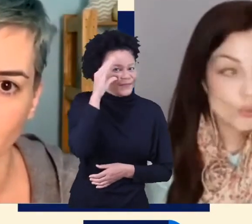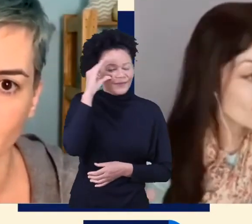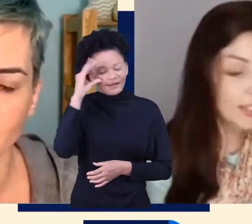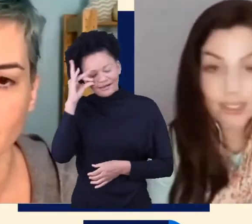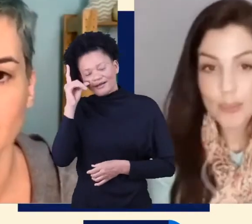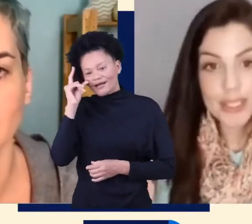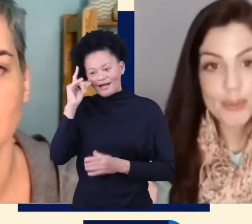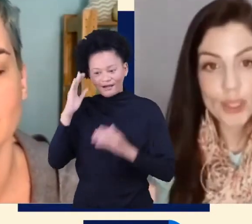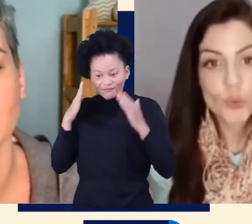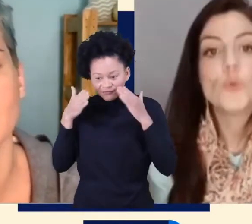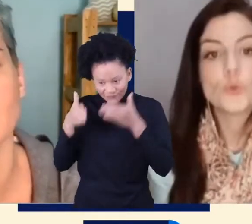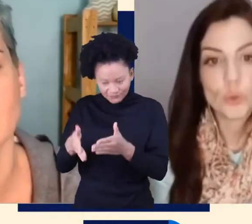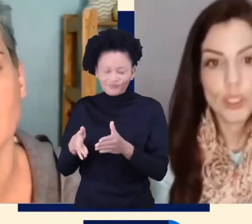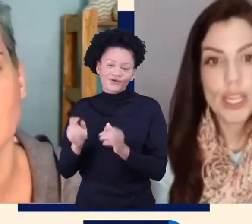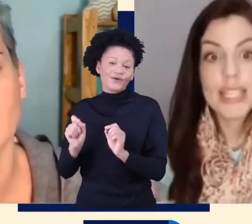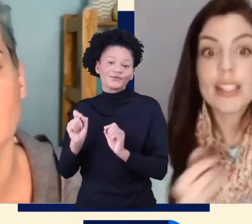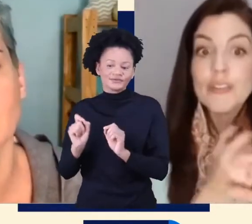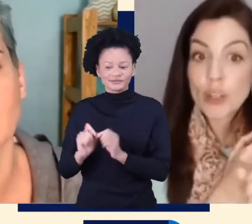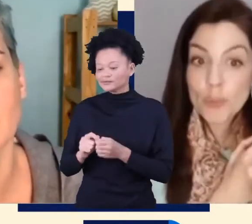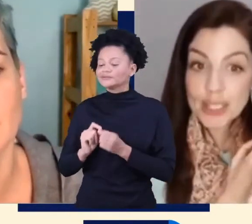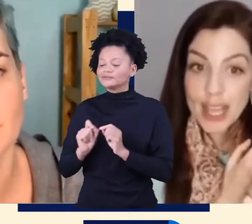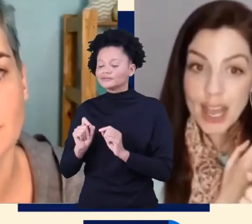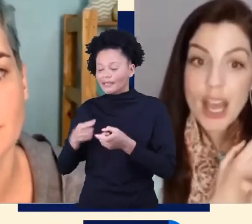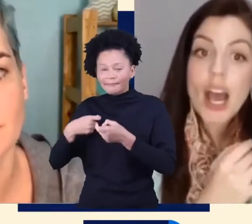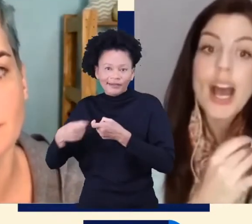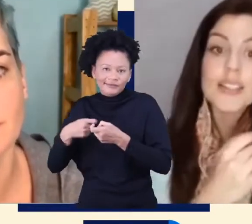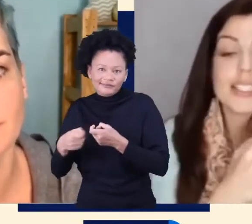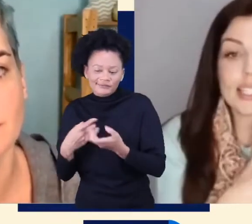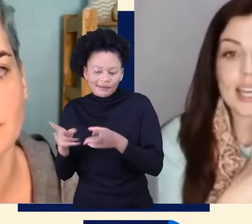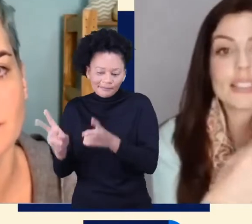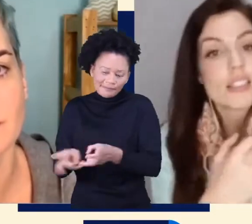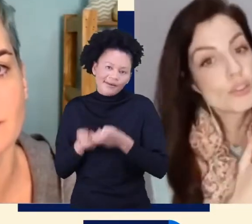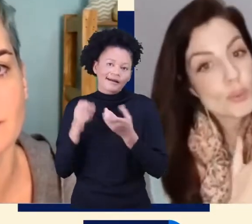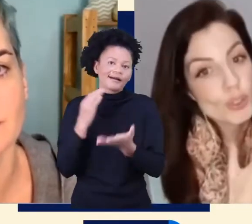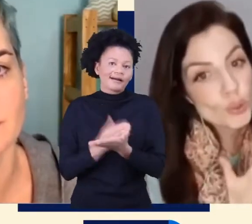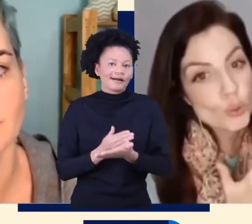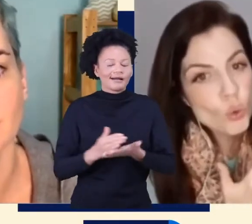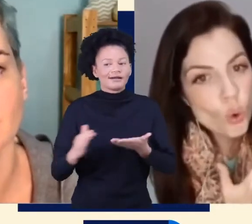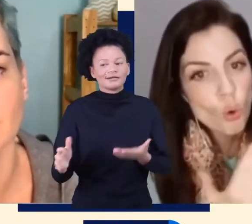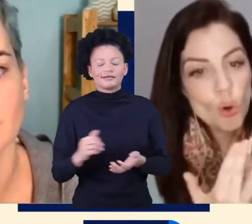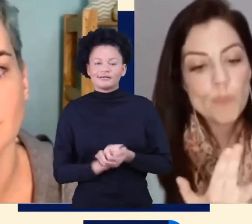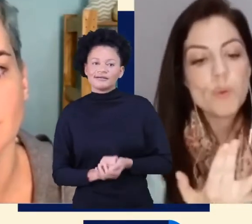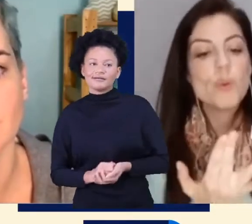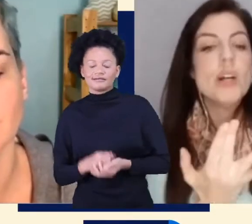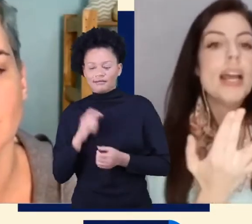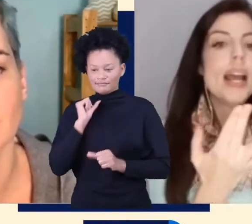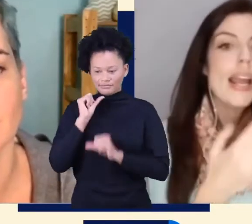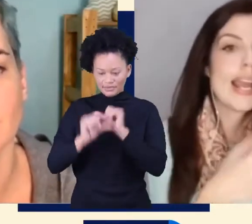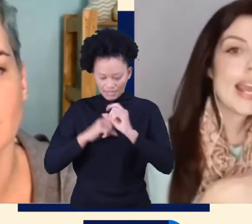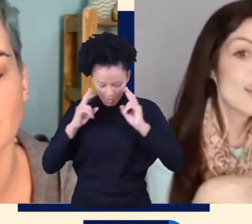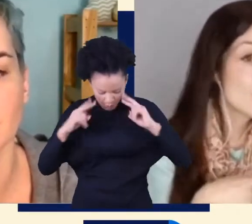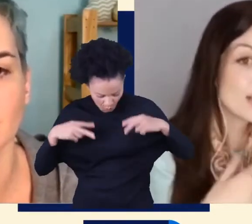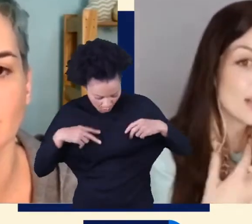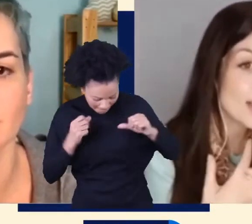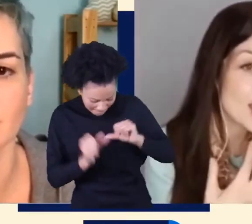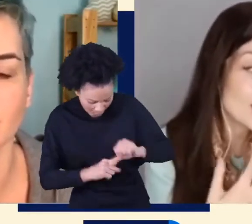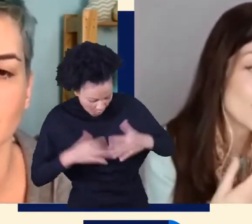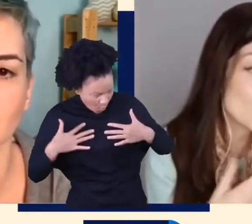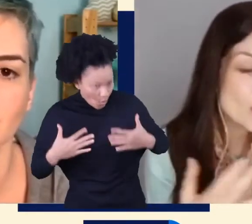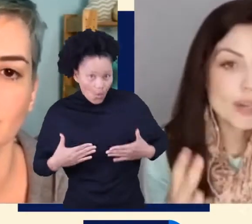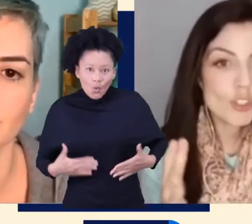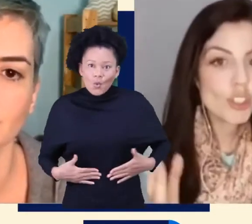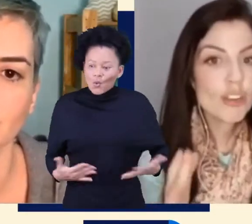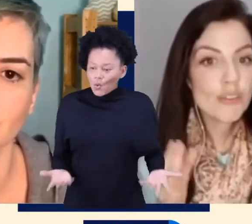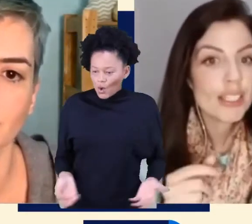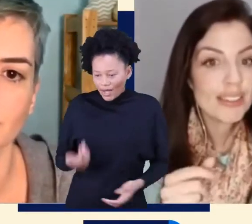questões sexuais. Ela está percebendo o mundo. Então, ela vai começar a se ligar nas transformações do corpo, ela vai se ligar